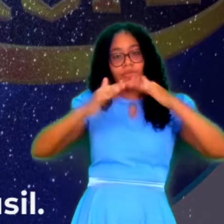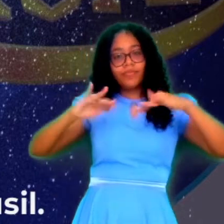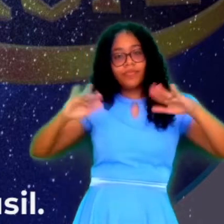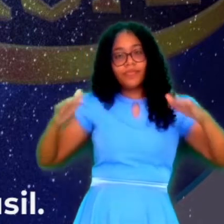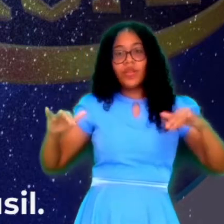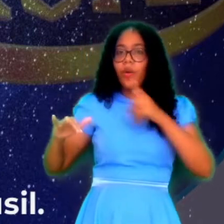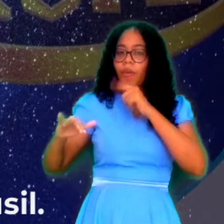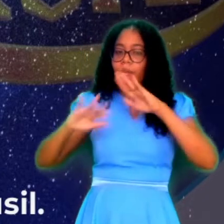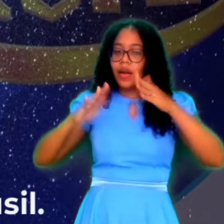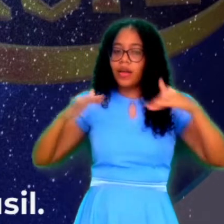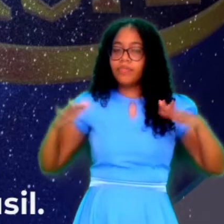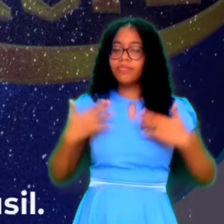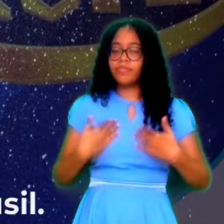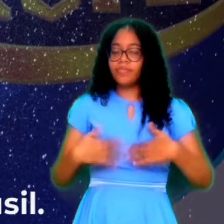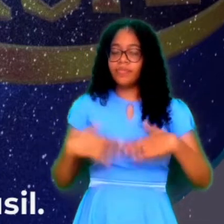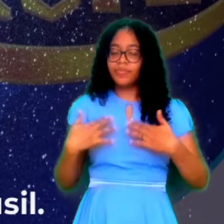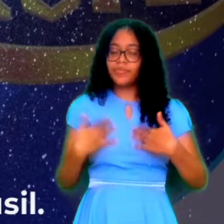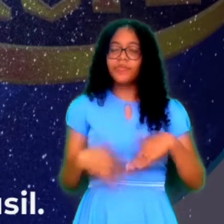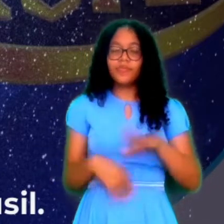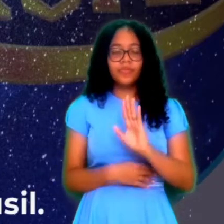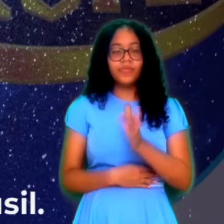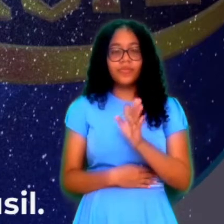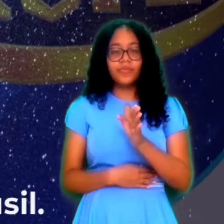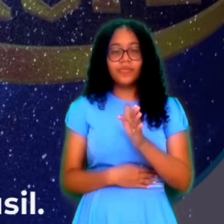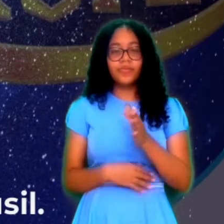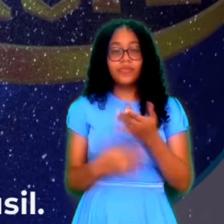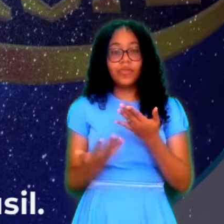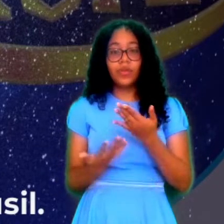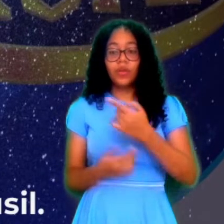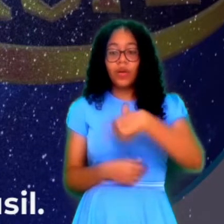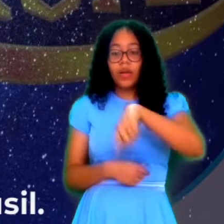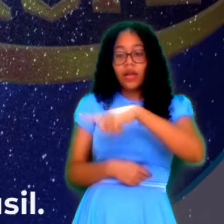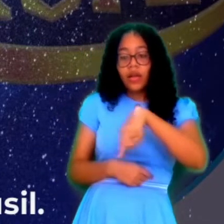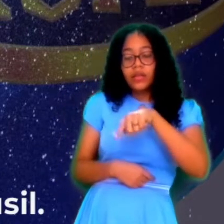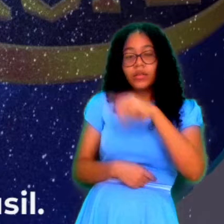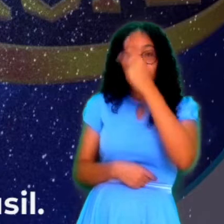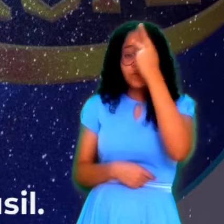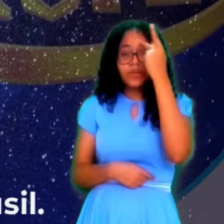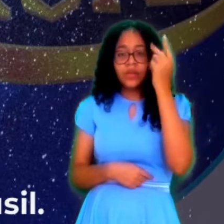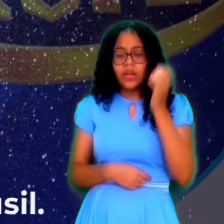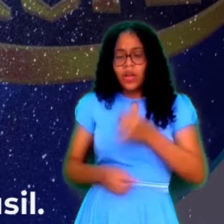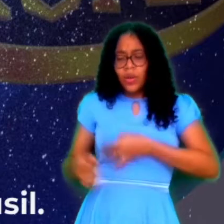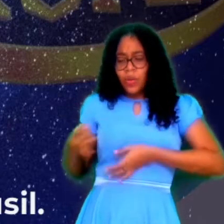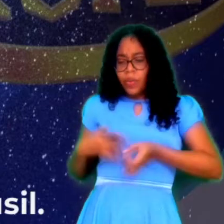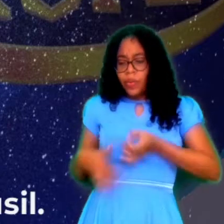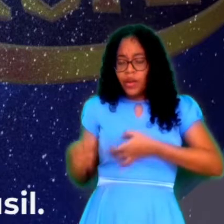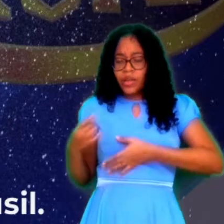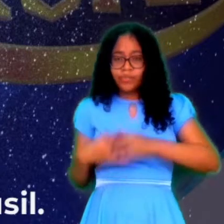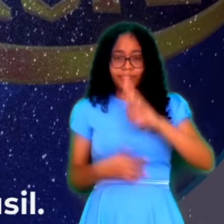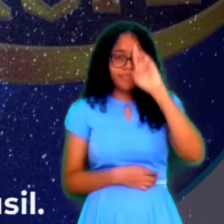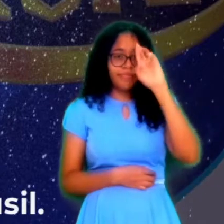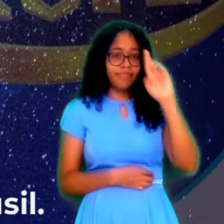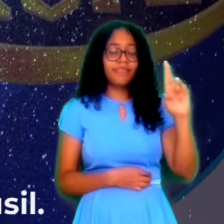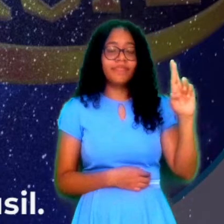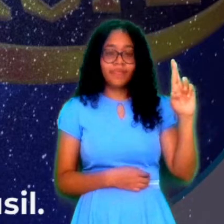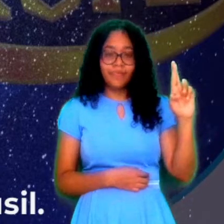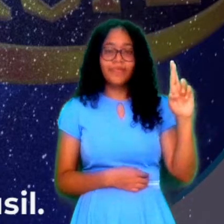cessou o mar da sua fúria. Temeram, pois, estes homens em extremo ao Senhor, e